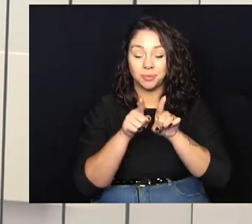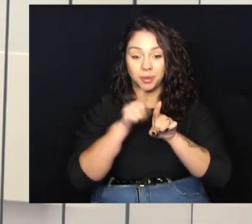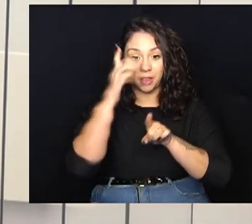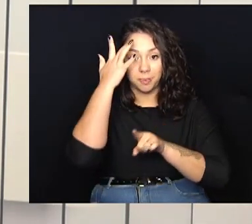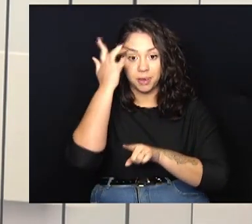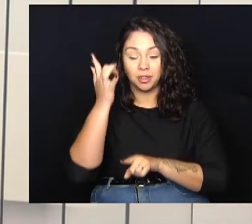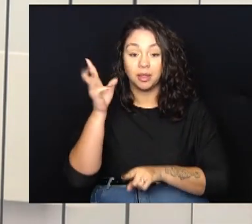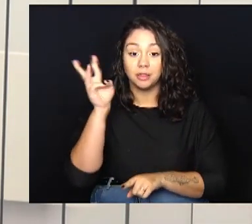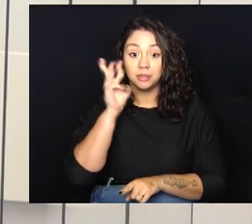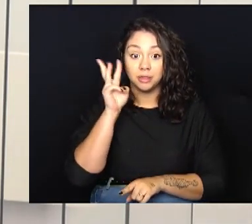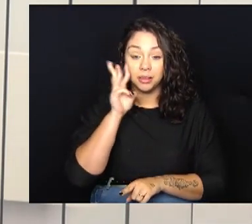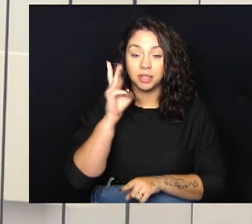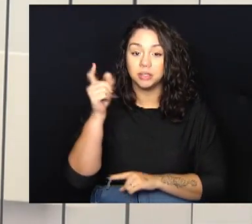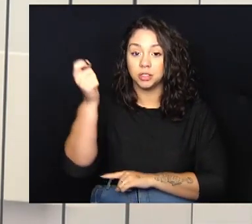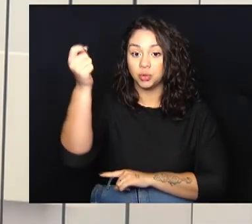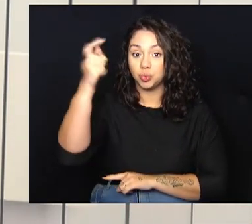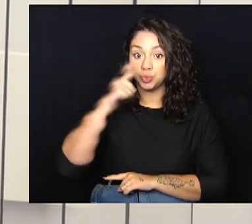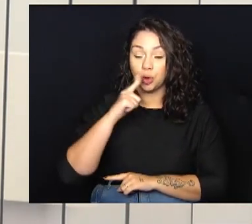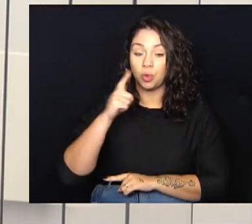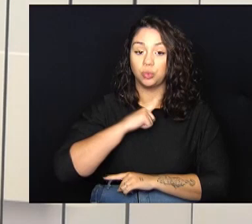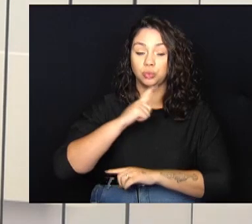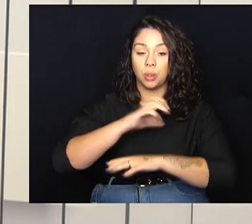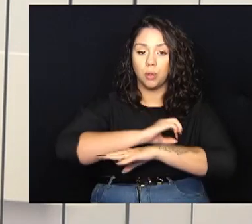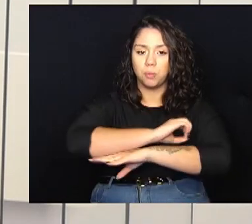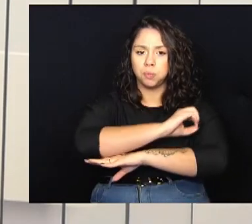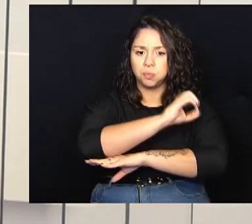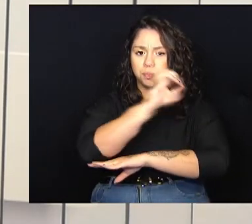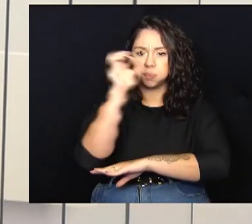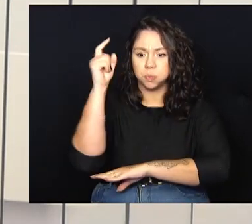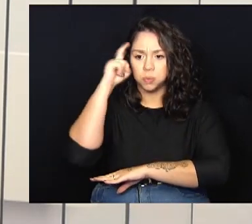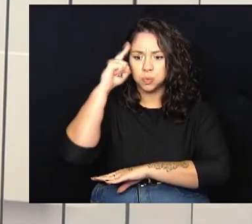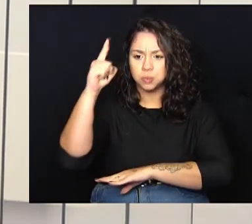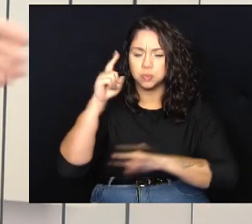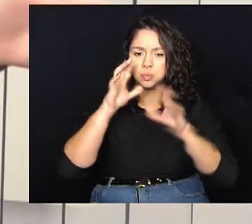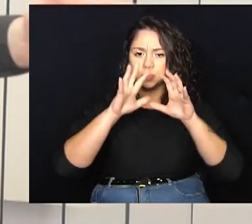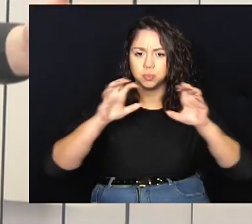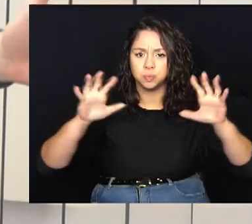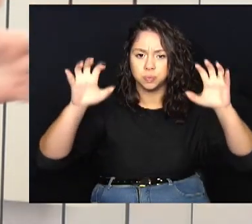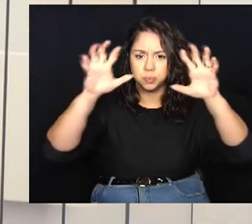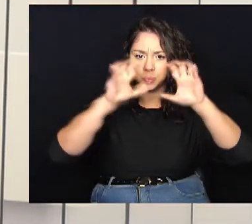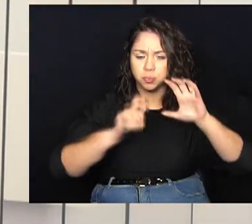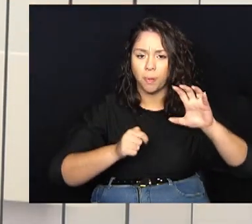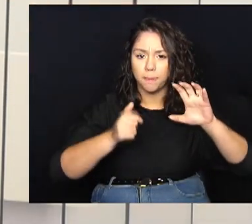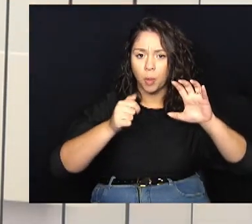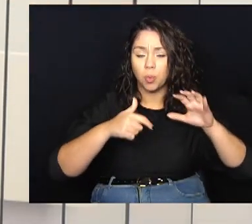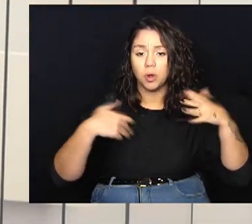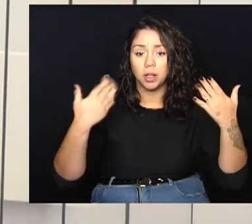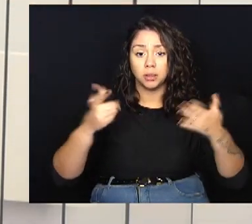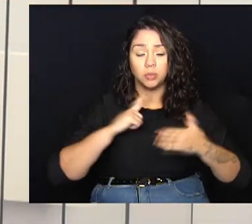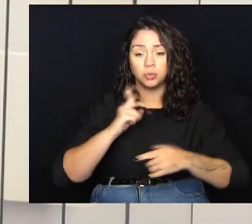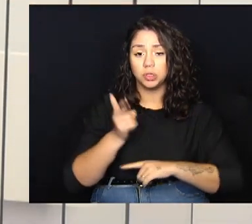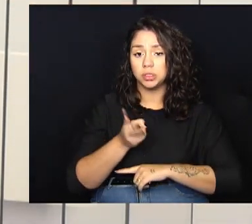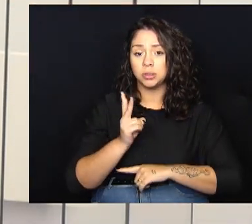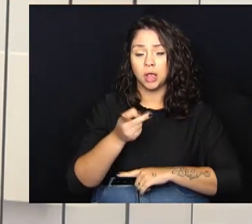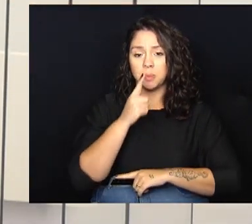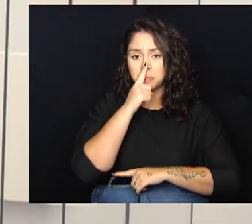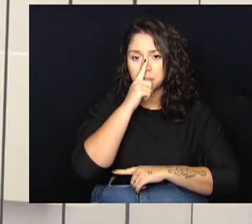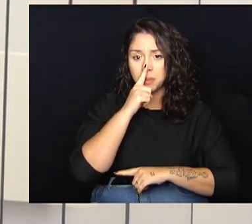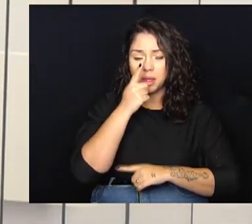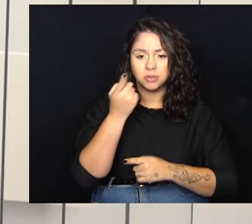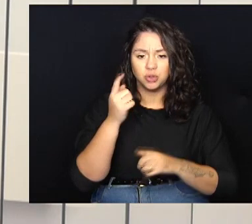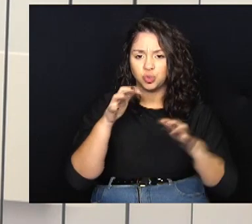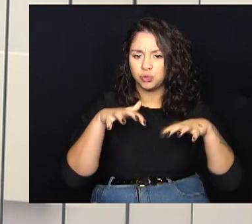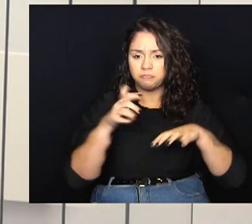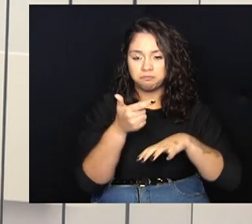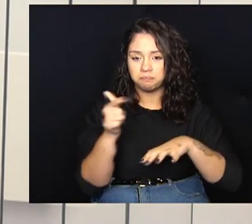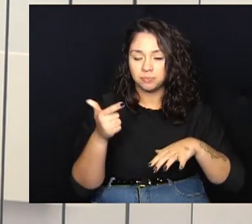na terça o sol aparece durante todo o dia pouca nebulosidade portanto sem previsão de chuva